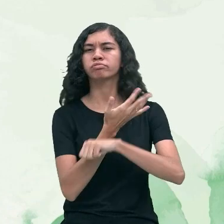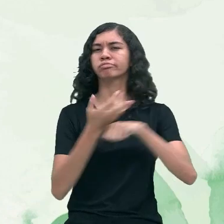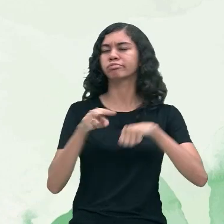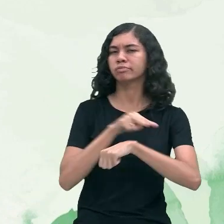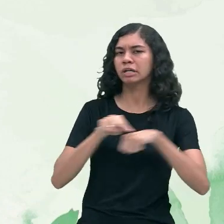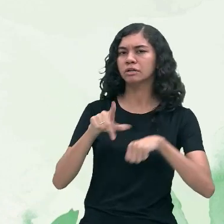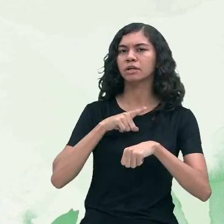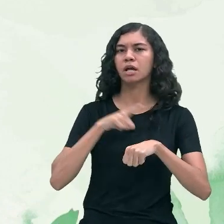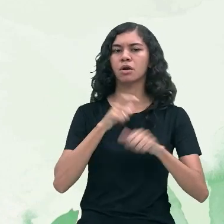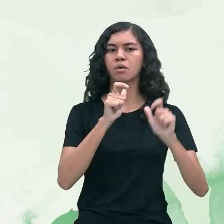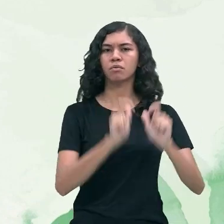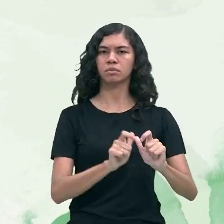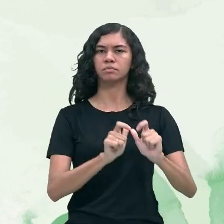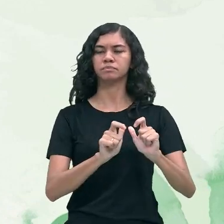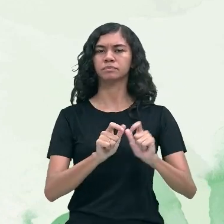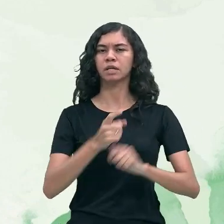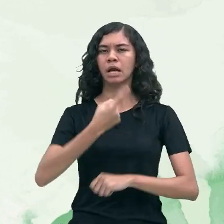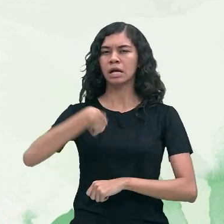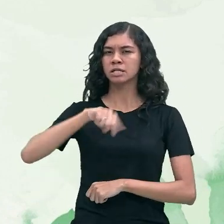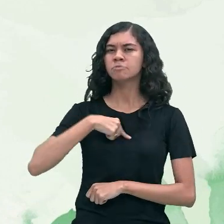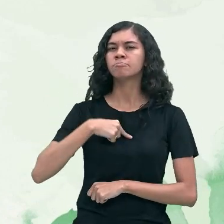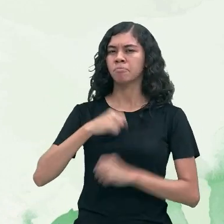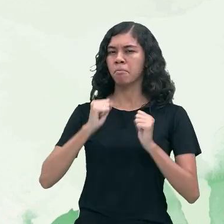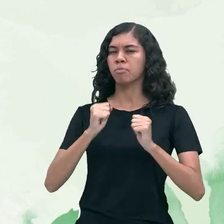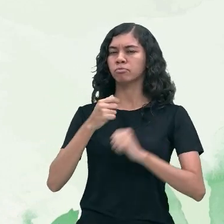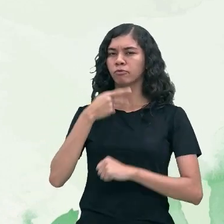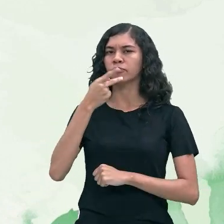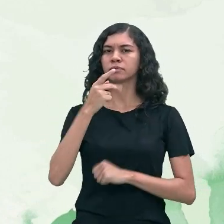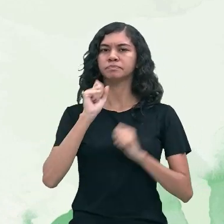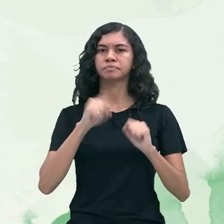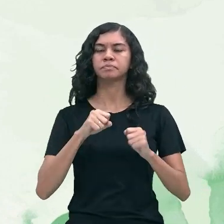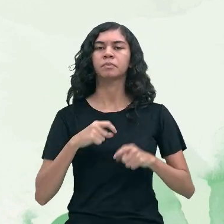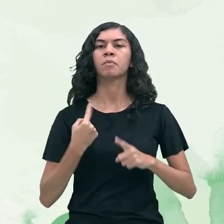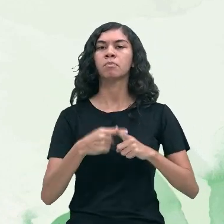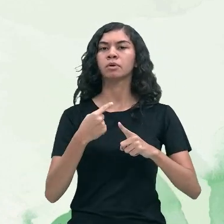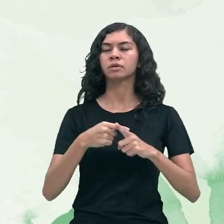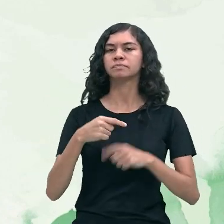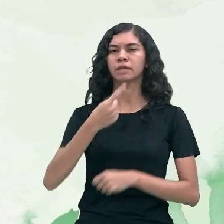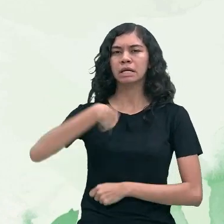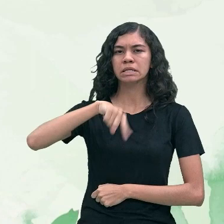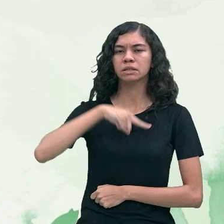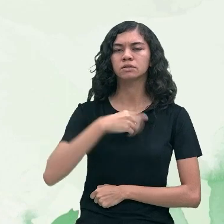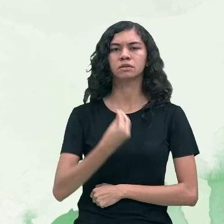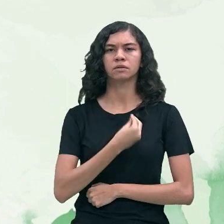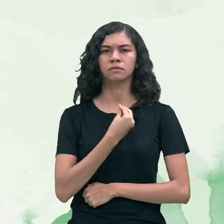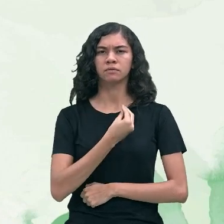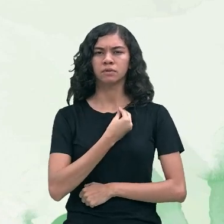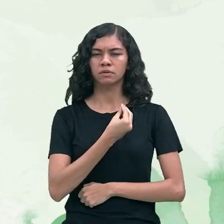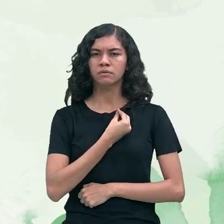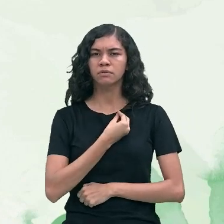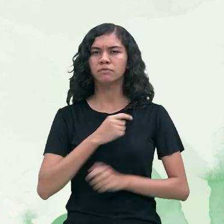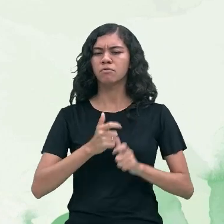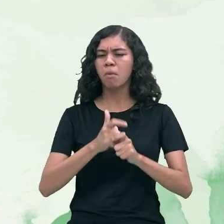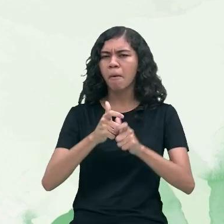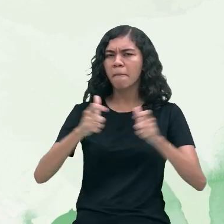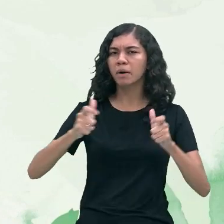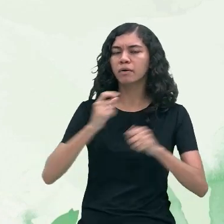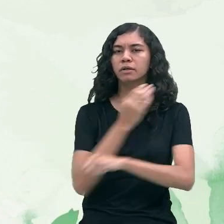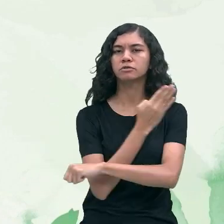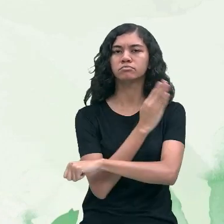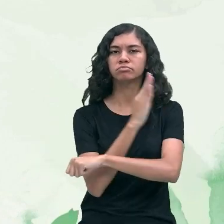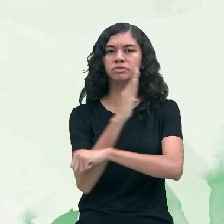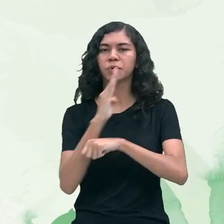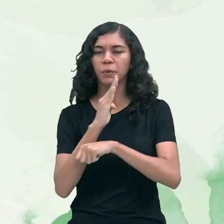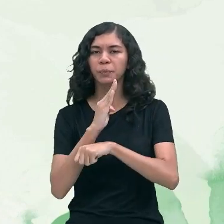local. E nós temos propriedade para falar disso, porque nós estamos em um dos maiores e mais ricos biomas do planeta, que